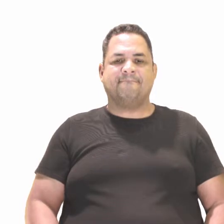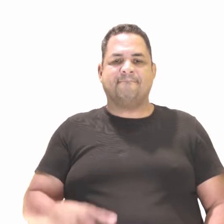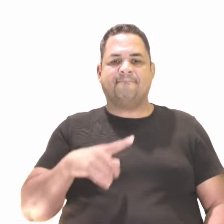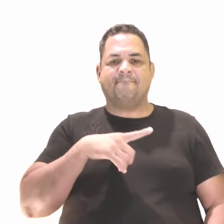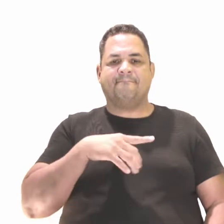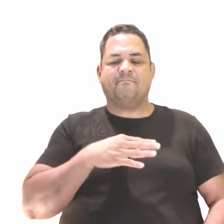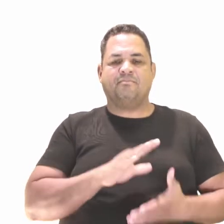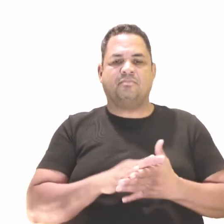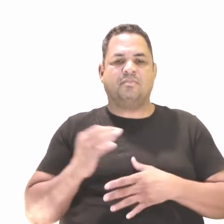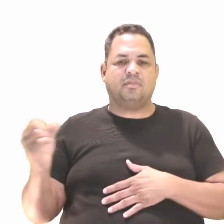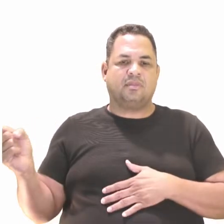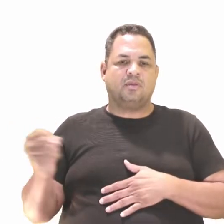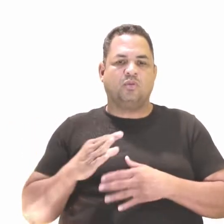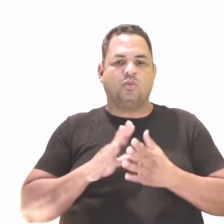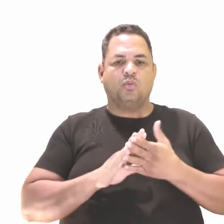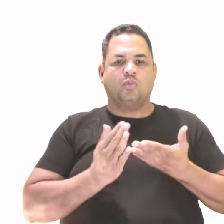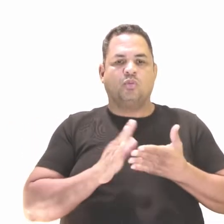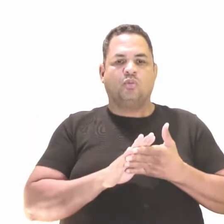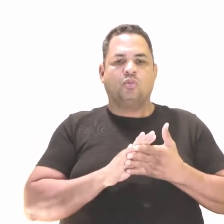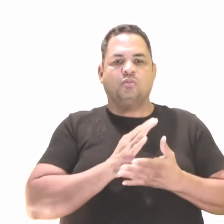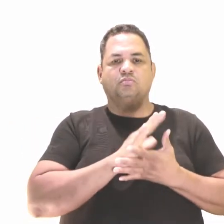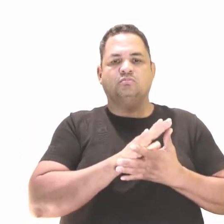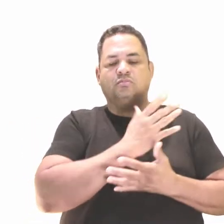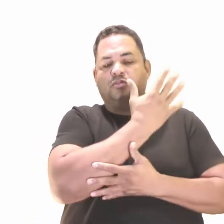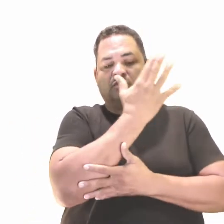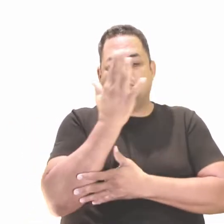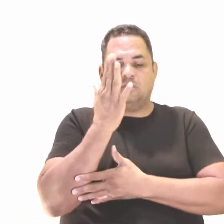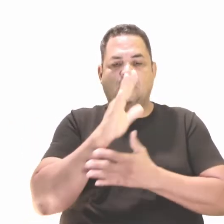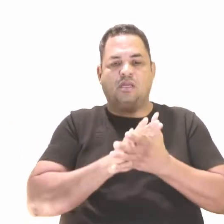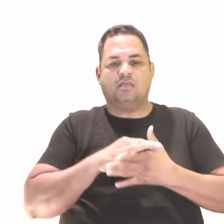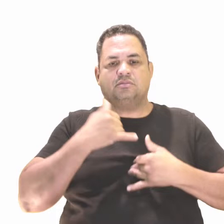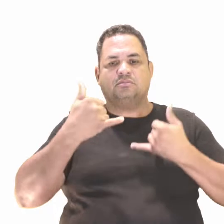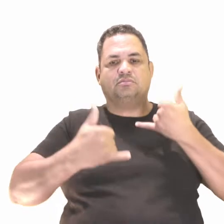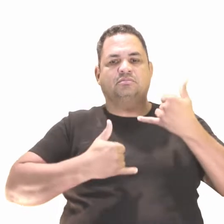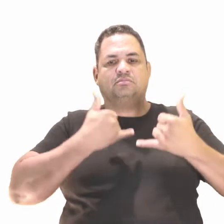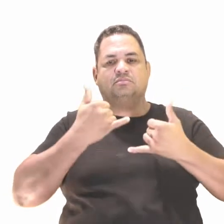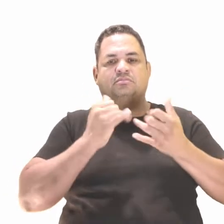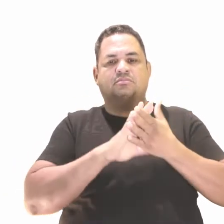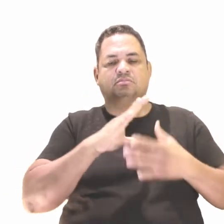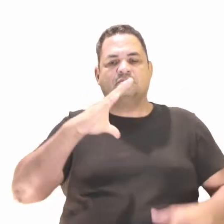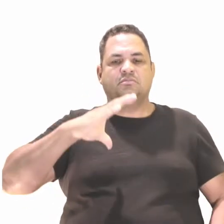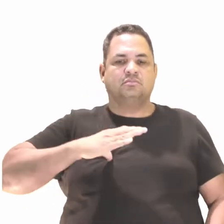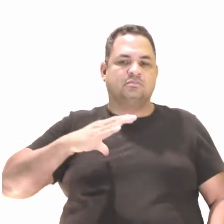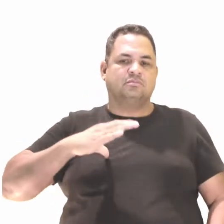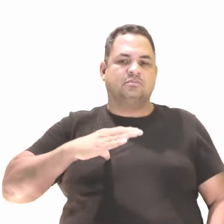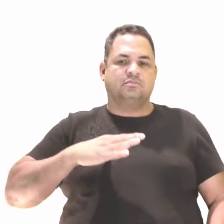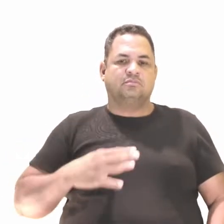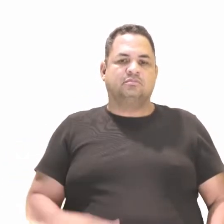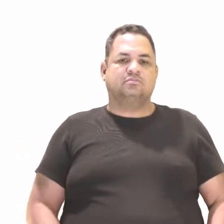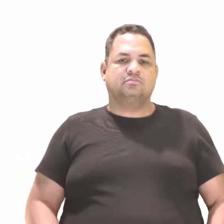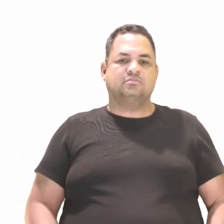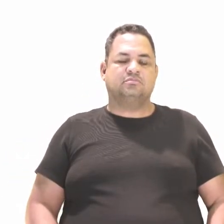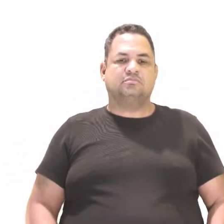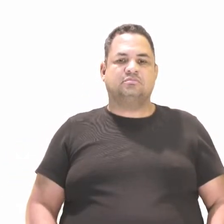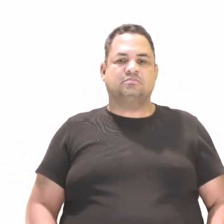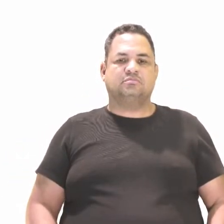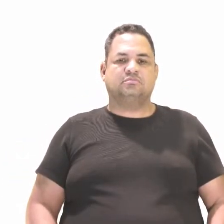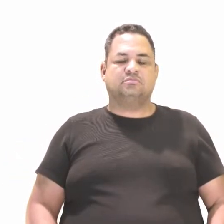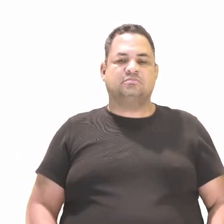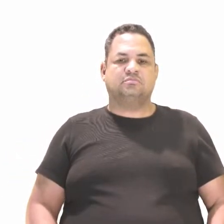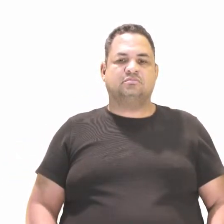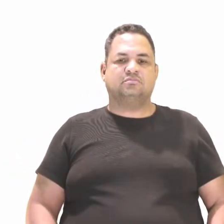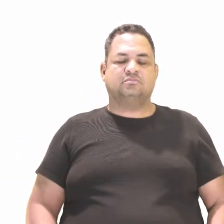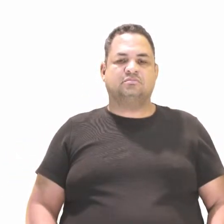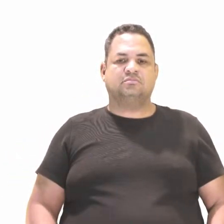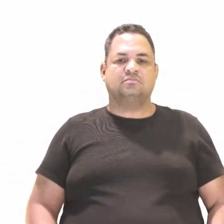um novo parque de diversões na cidade. Would you like to go with me? Então esse seria um date, né? Uma